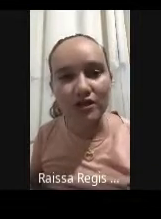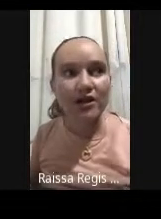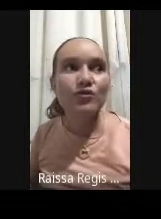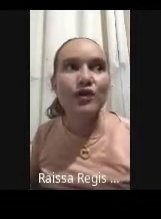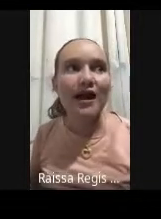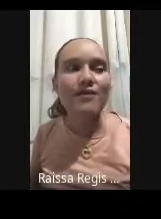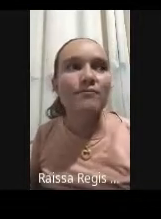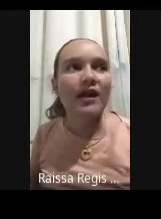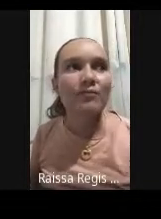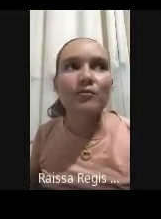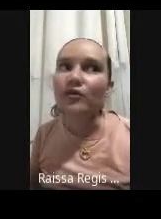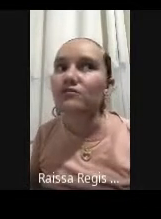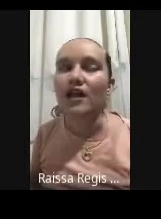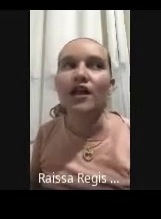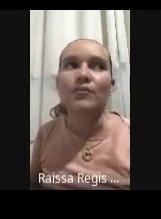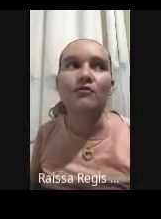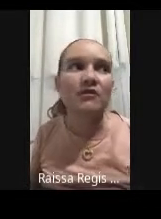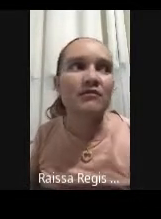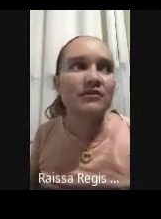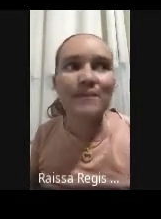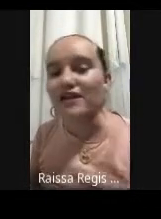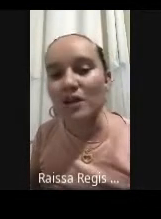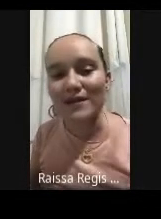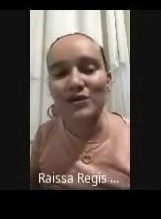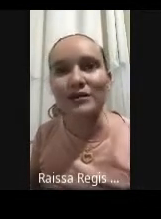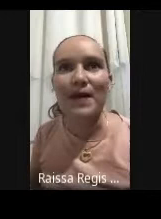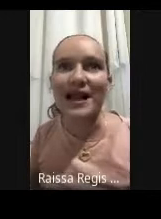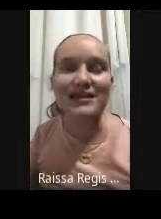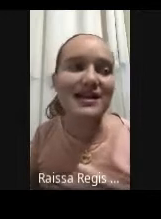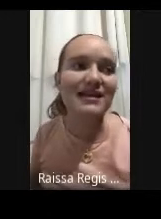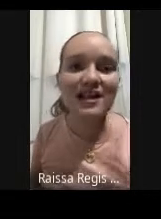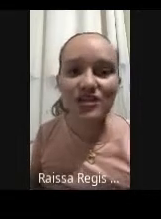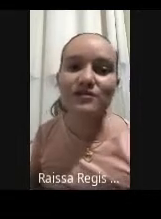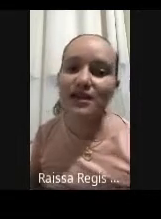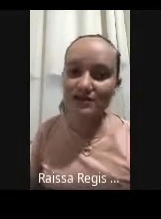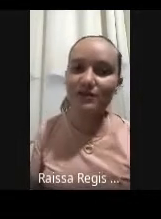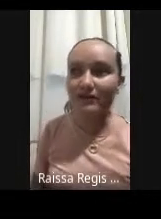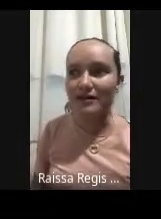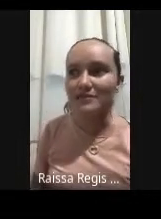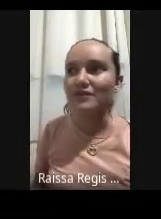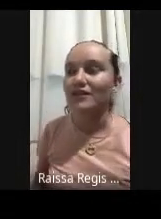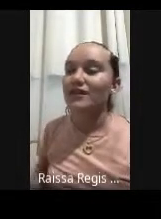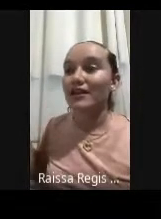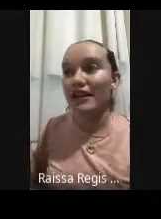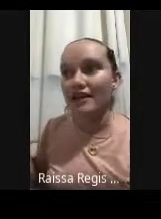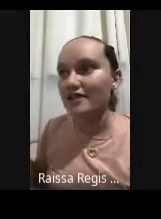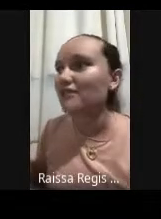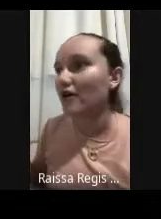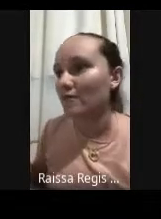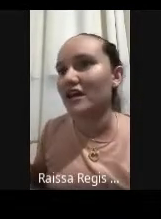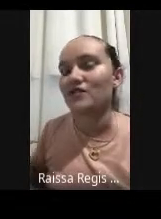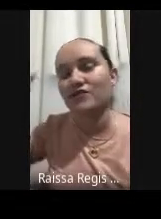de durar, né, por muito tempo. Independente da pessoa que pegasse ali aqueles registros, elas iam entender. E era